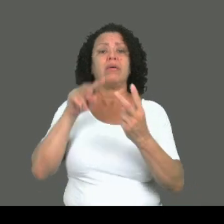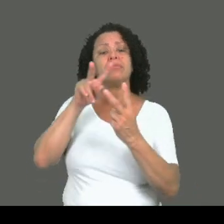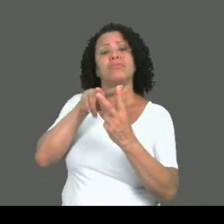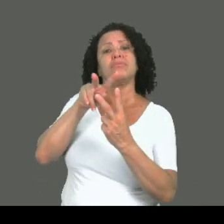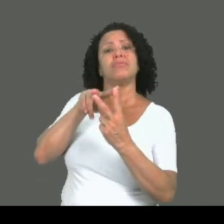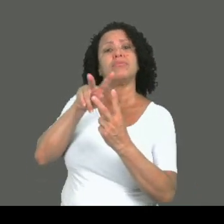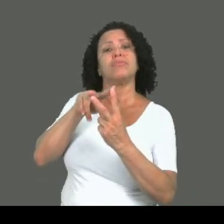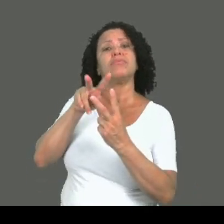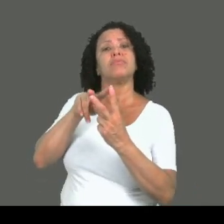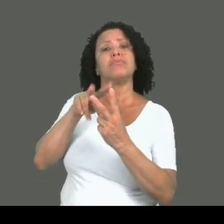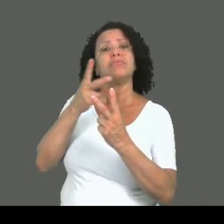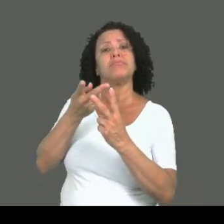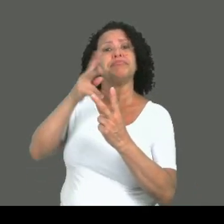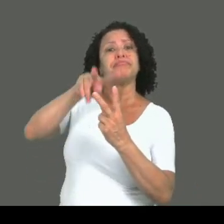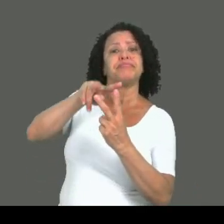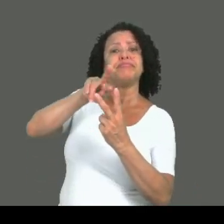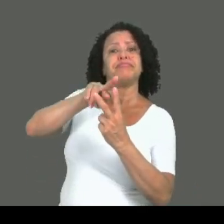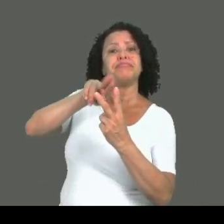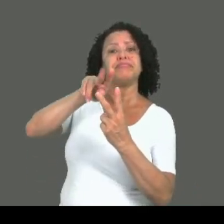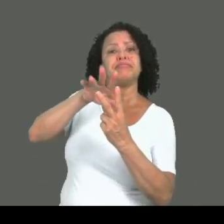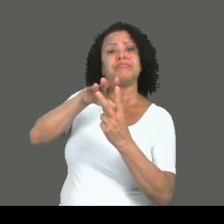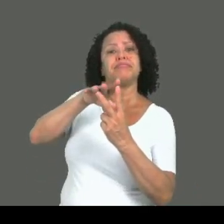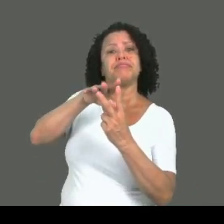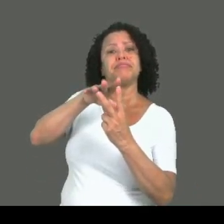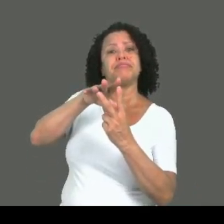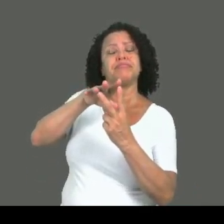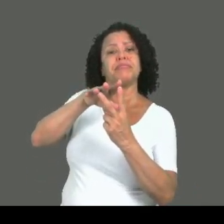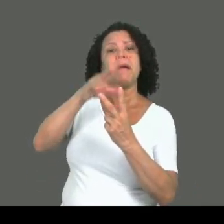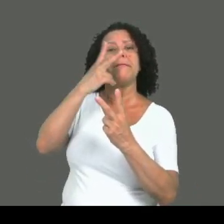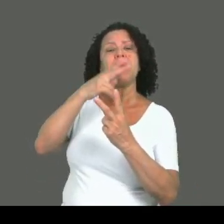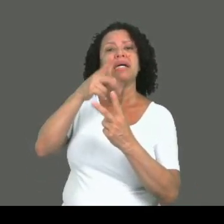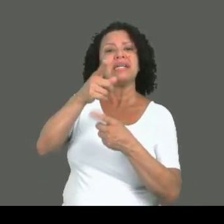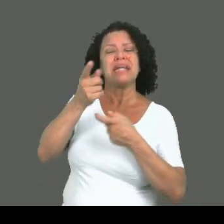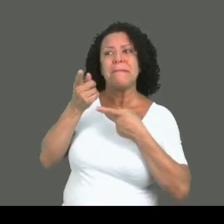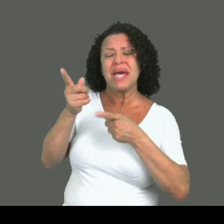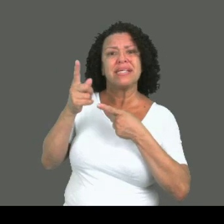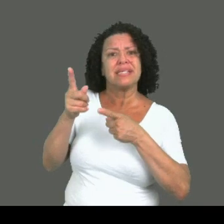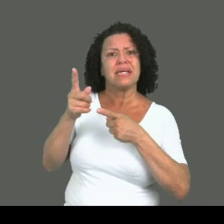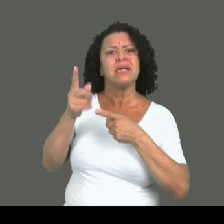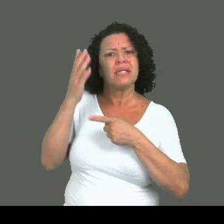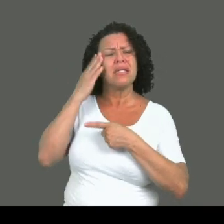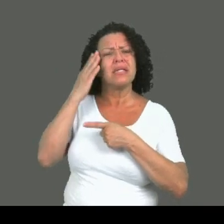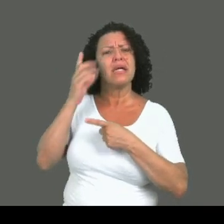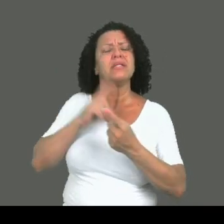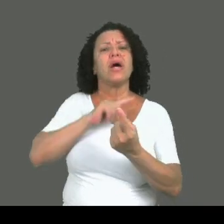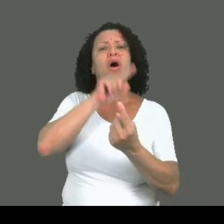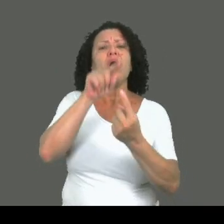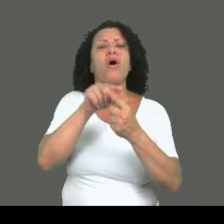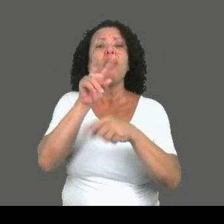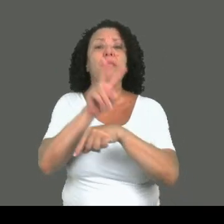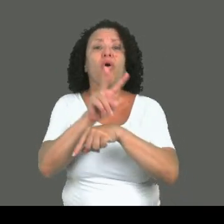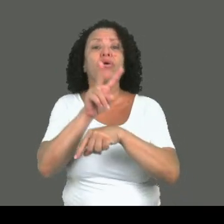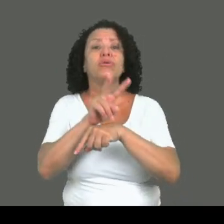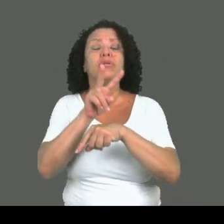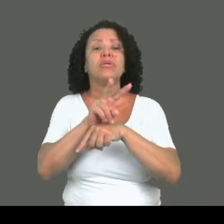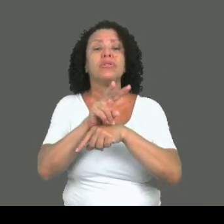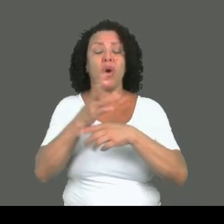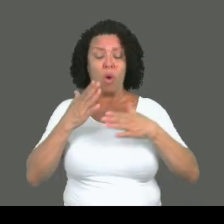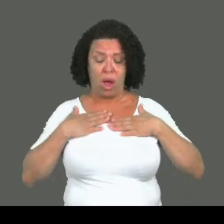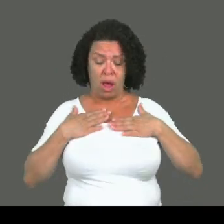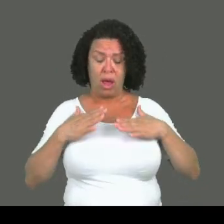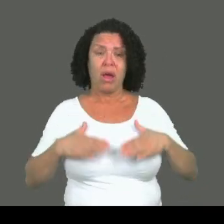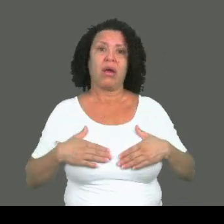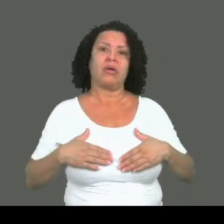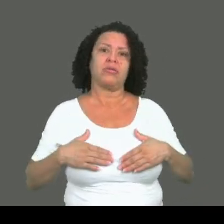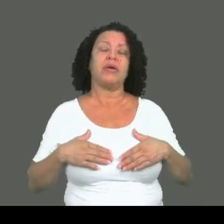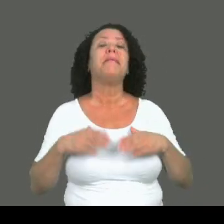estados aversivos causados por uma ameaça e tem como objetivo proteger o organismo.